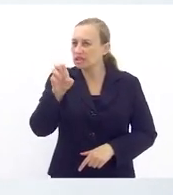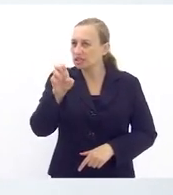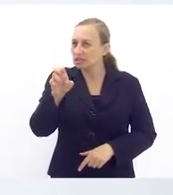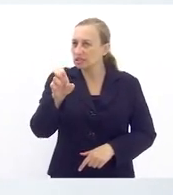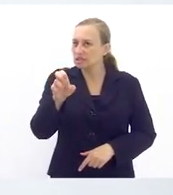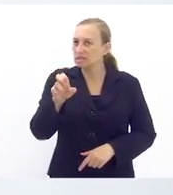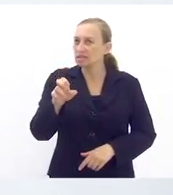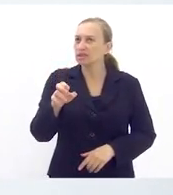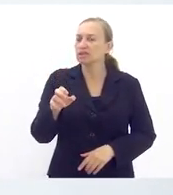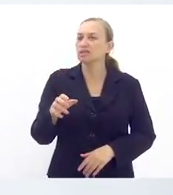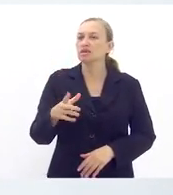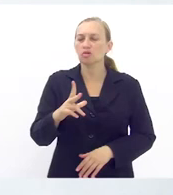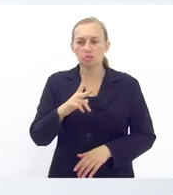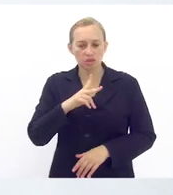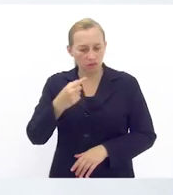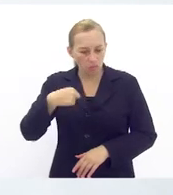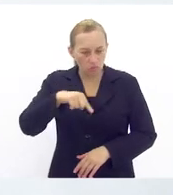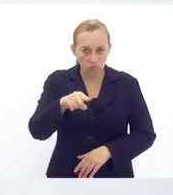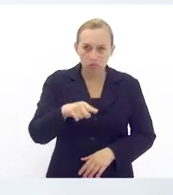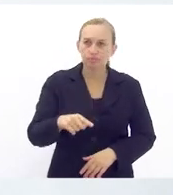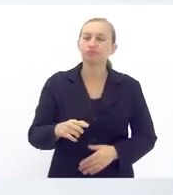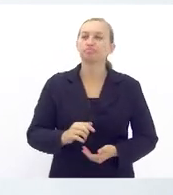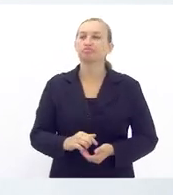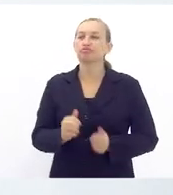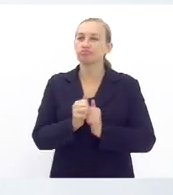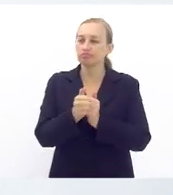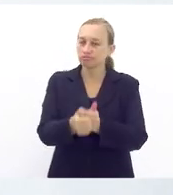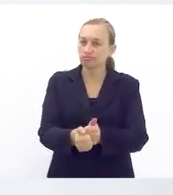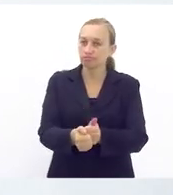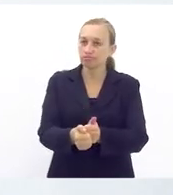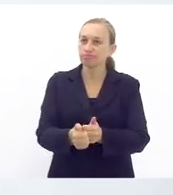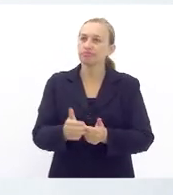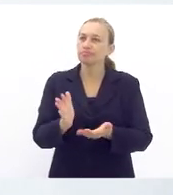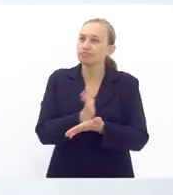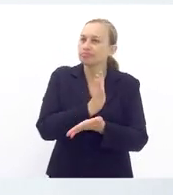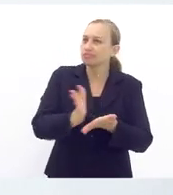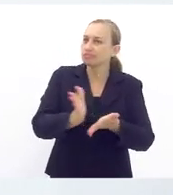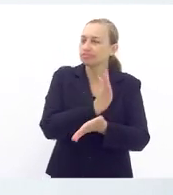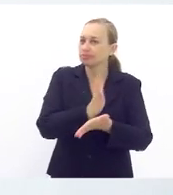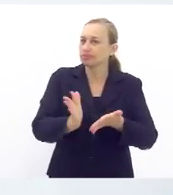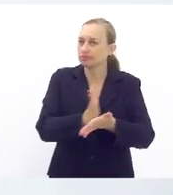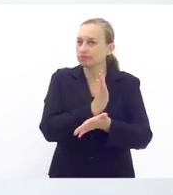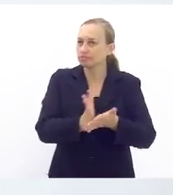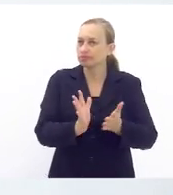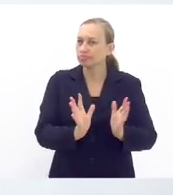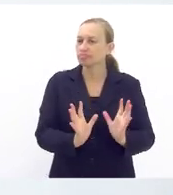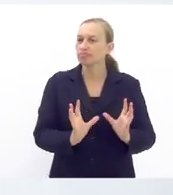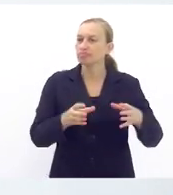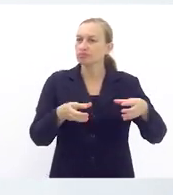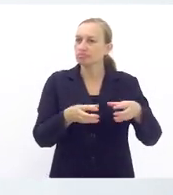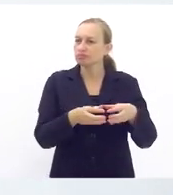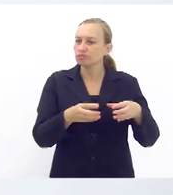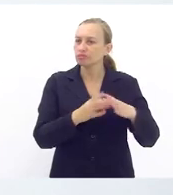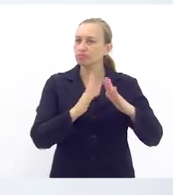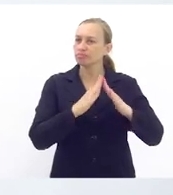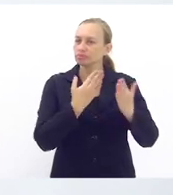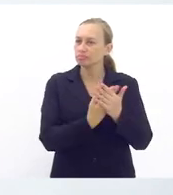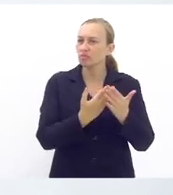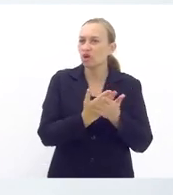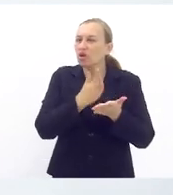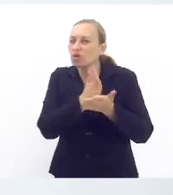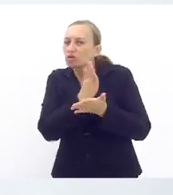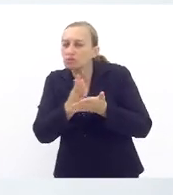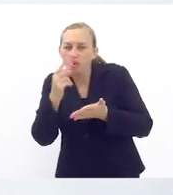pormenorizada eu fui pessoalmente a gente foi acompanhado por alguns membros do corpo de sente Eu acho que eu tô vendo alguns rostos